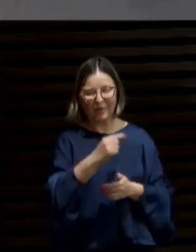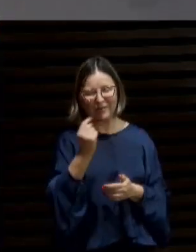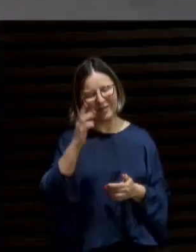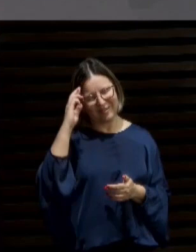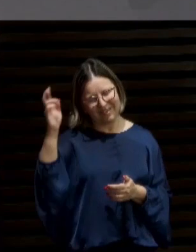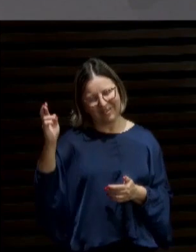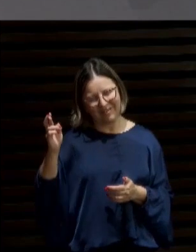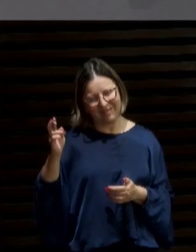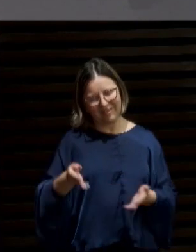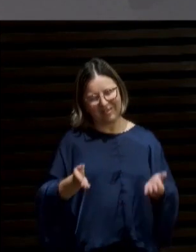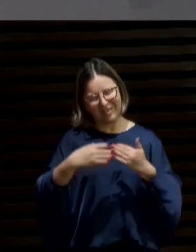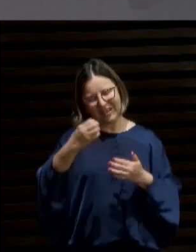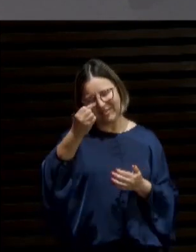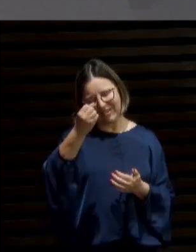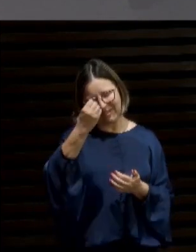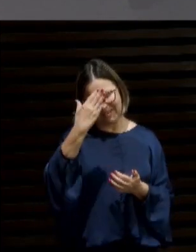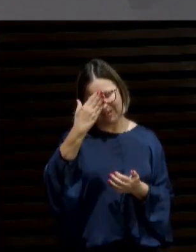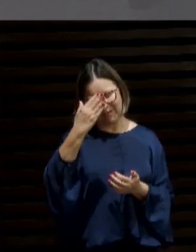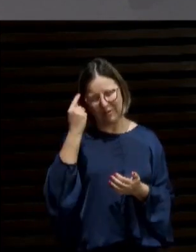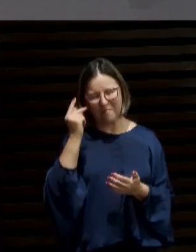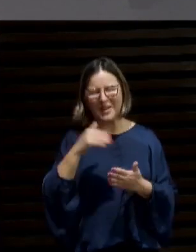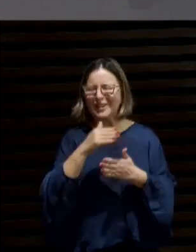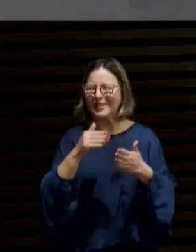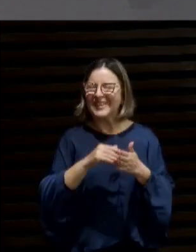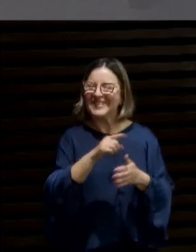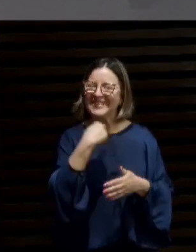Traz revelação para todos nós aqui,